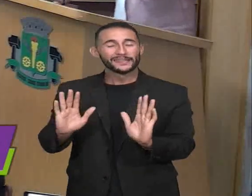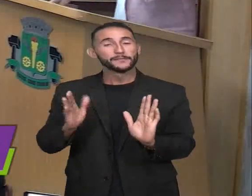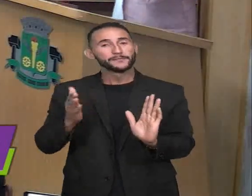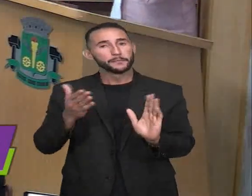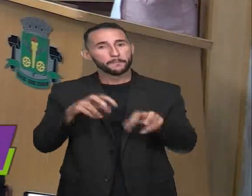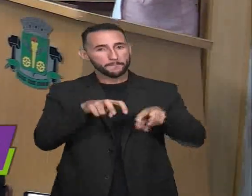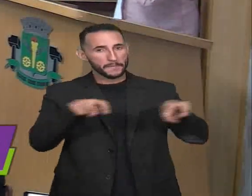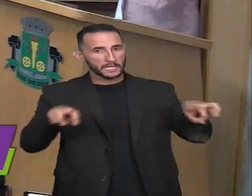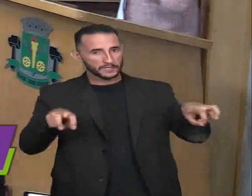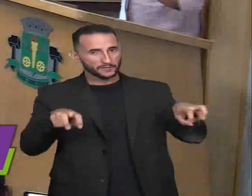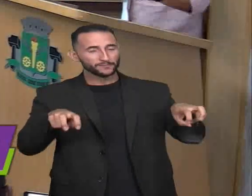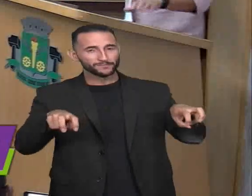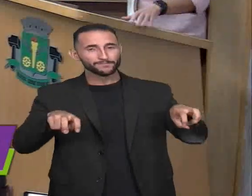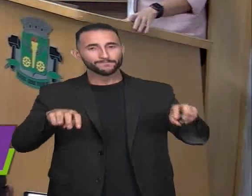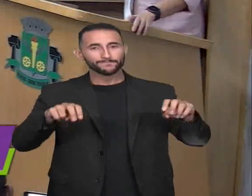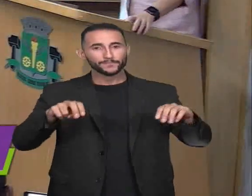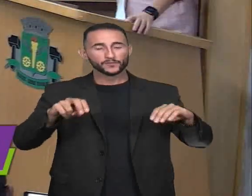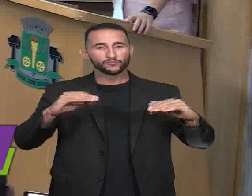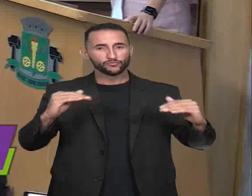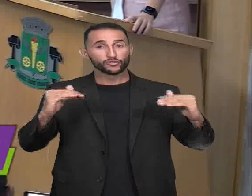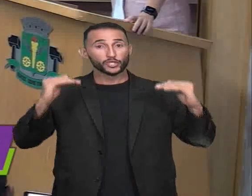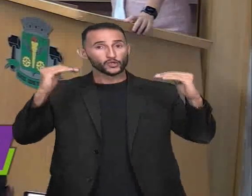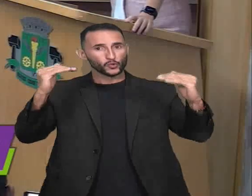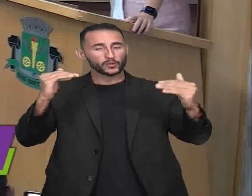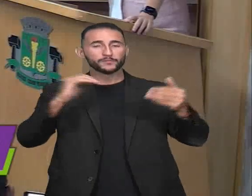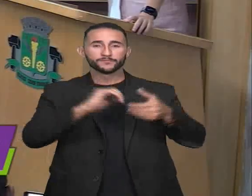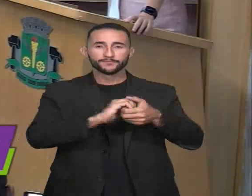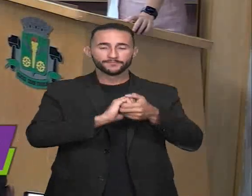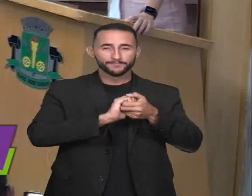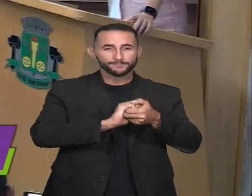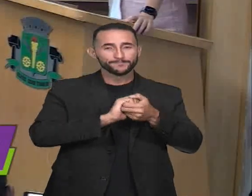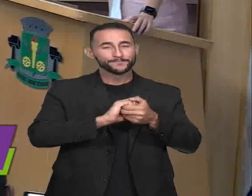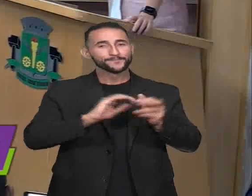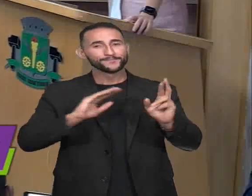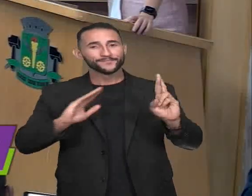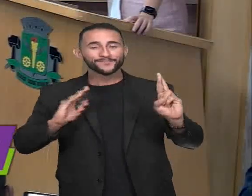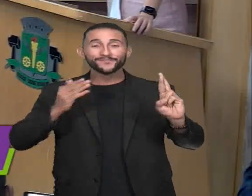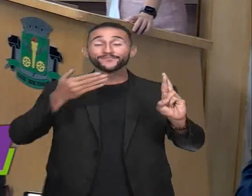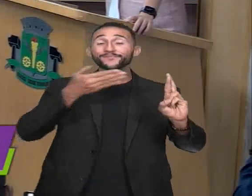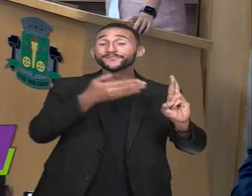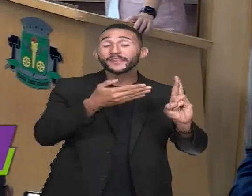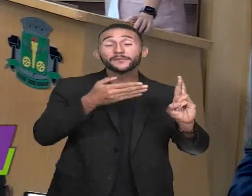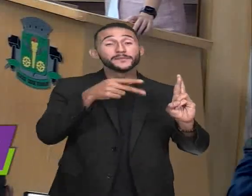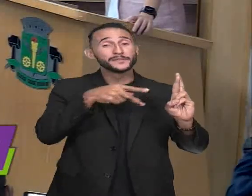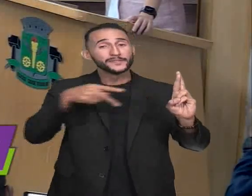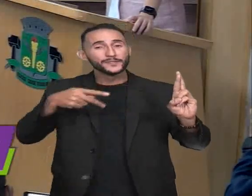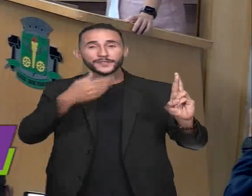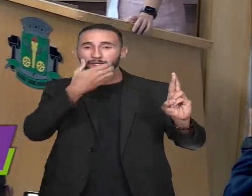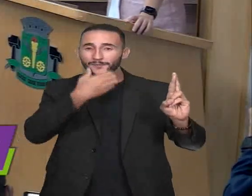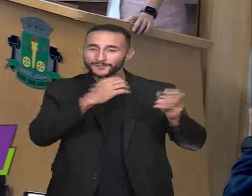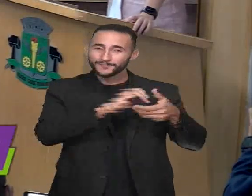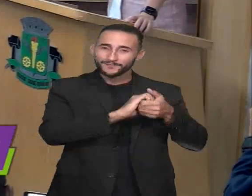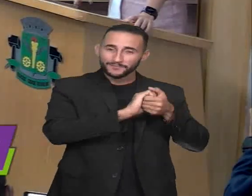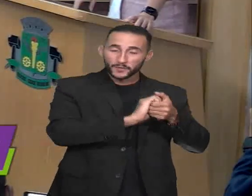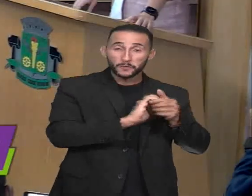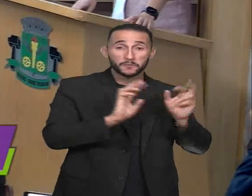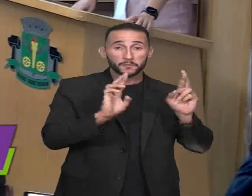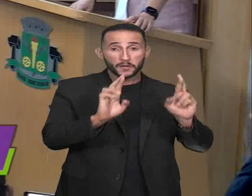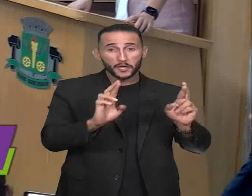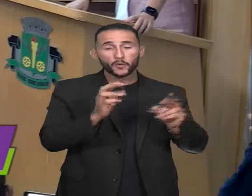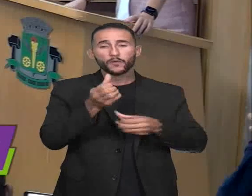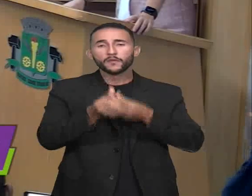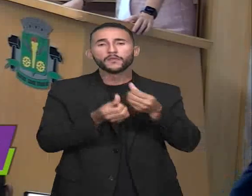carmon Bastos em seu nome quero desejar aqui um semestre profino a todos os nossos vereadores aqui a nossa